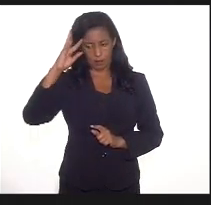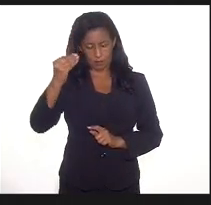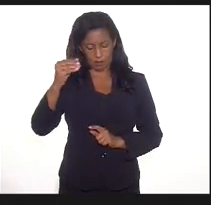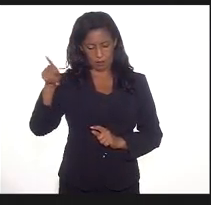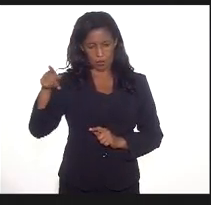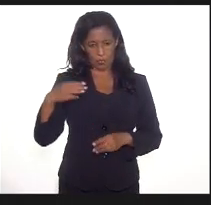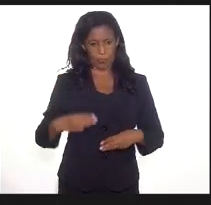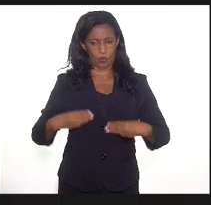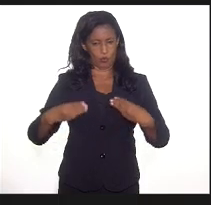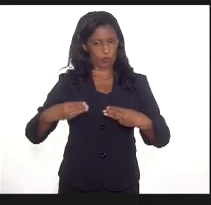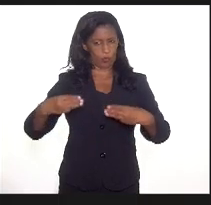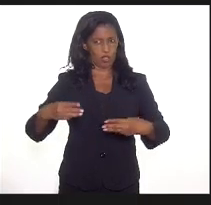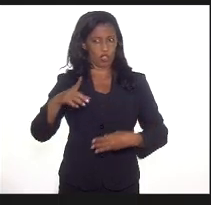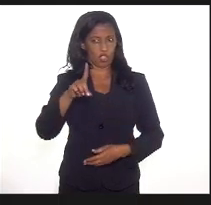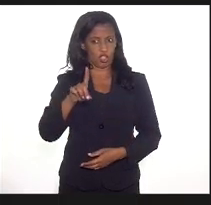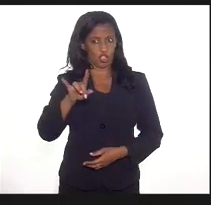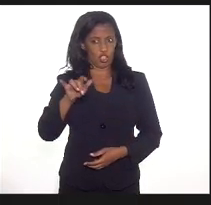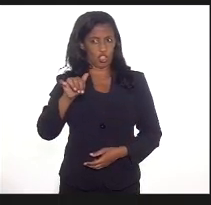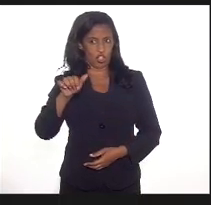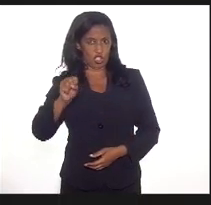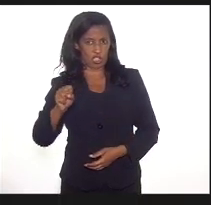Toffoli foi dizer